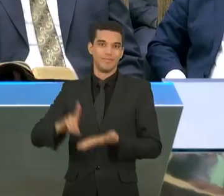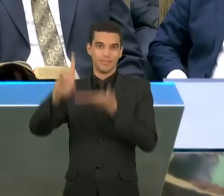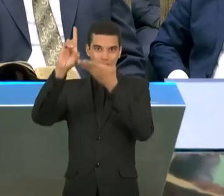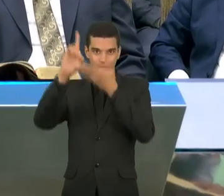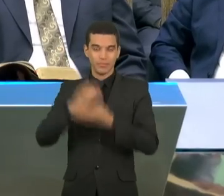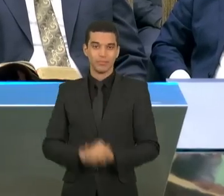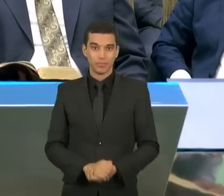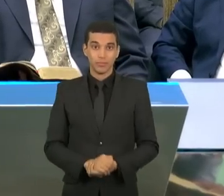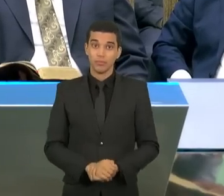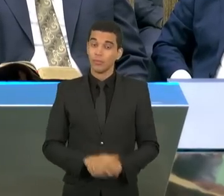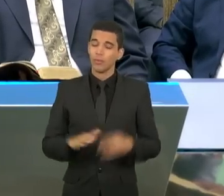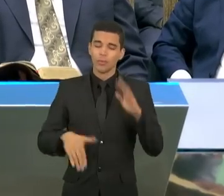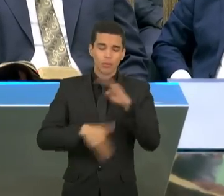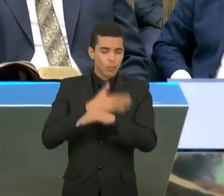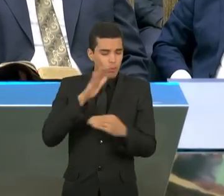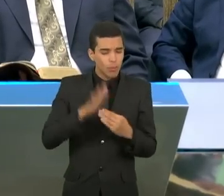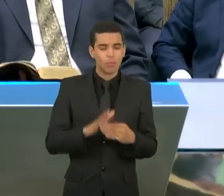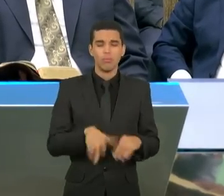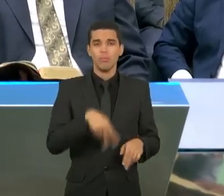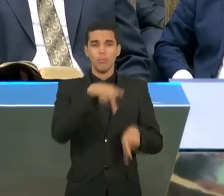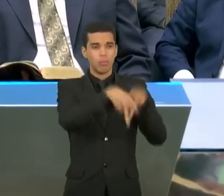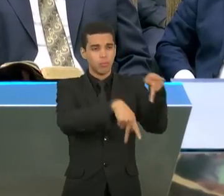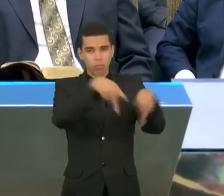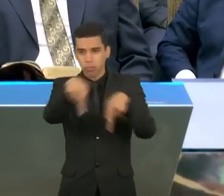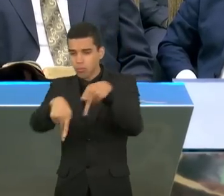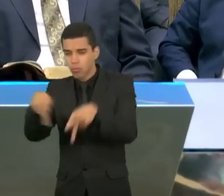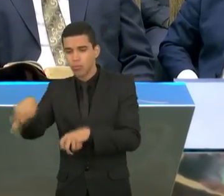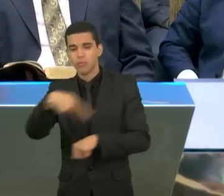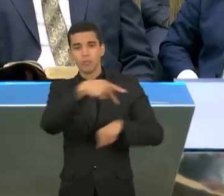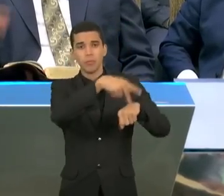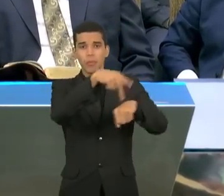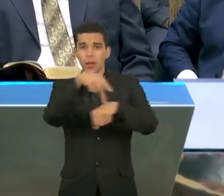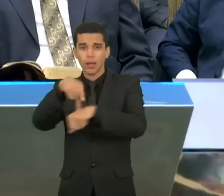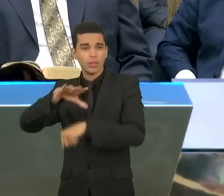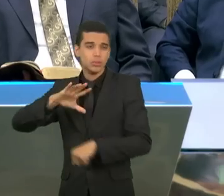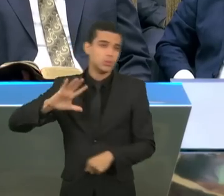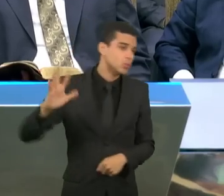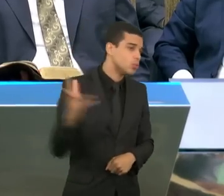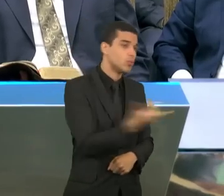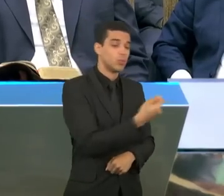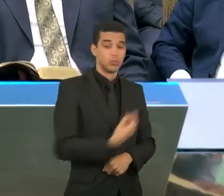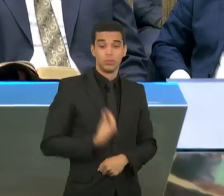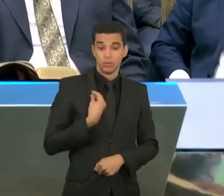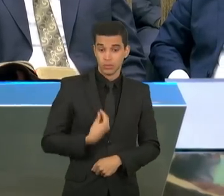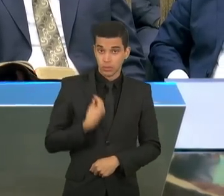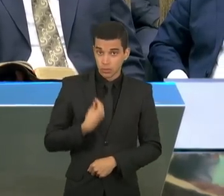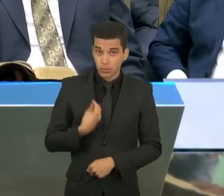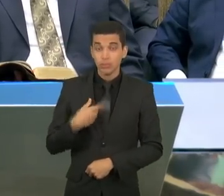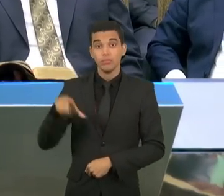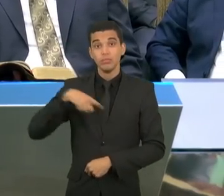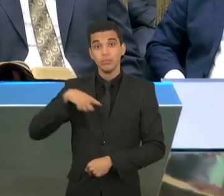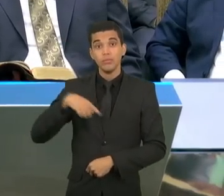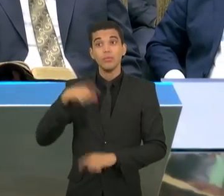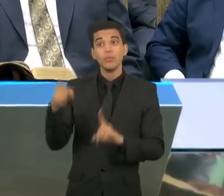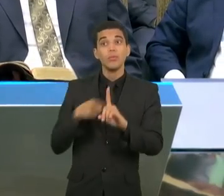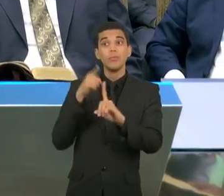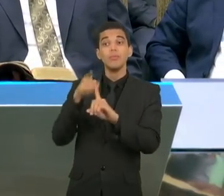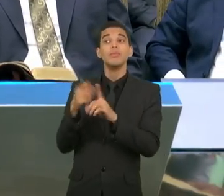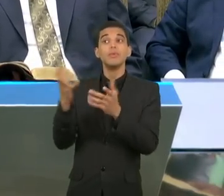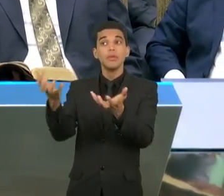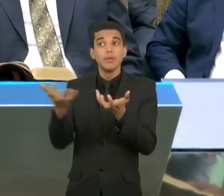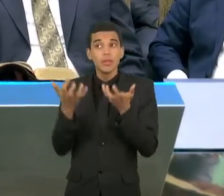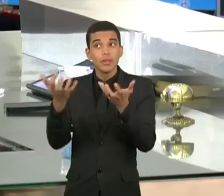marca dessa busca por Deus. As pinturas rupestres, sabe? E as esculturas,